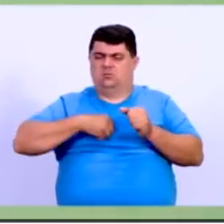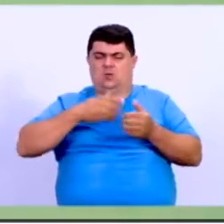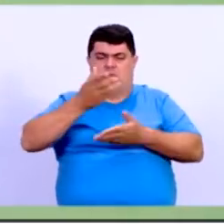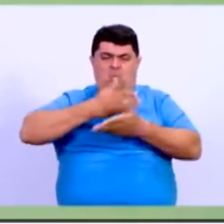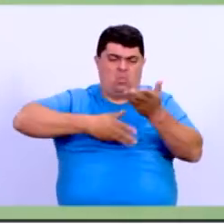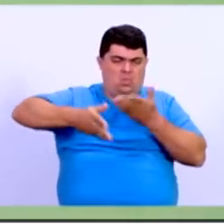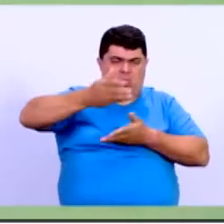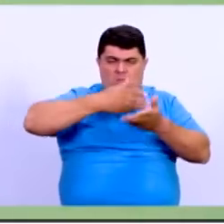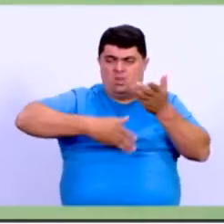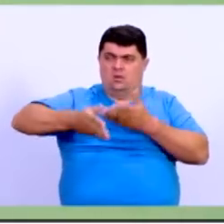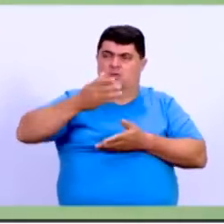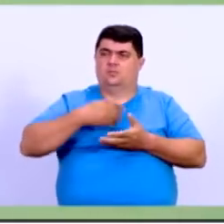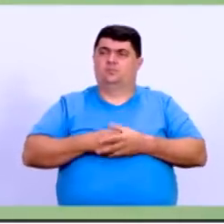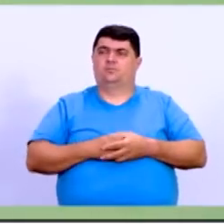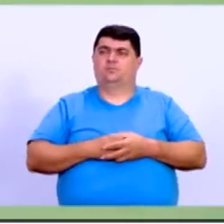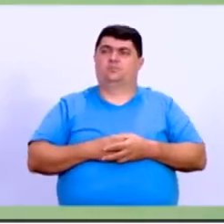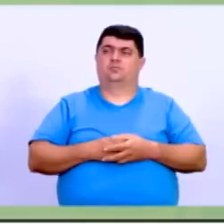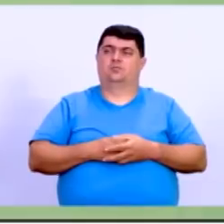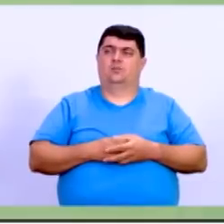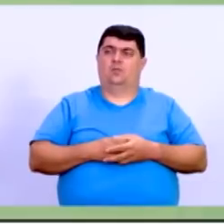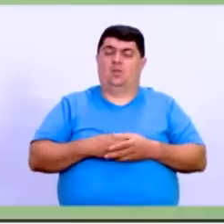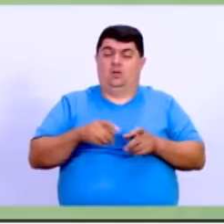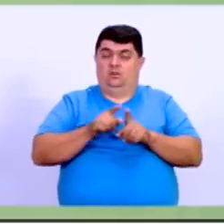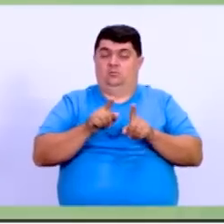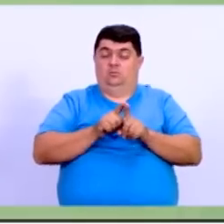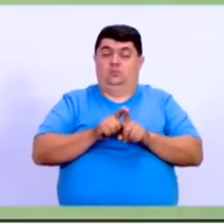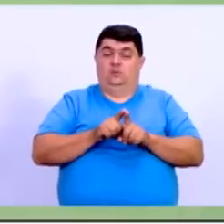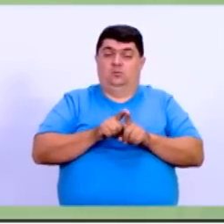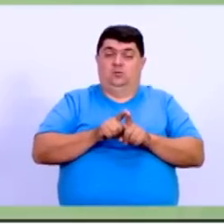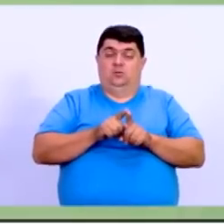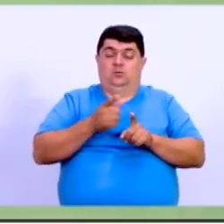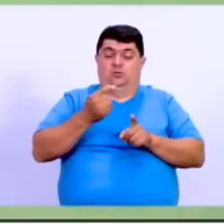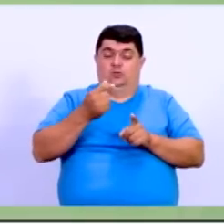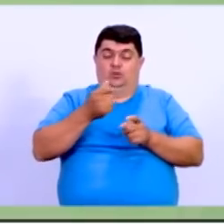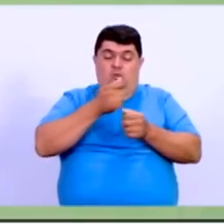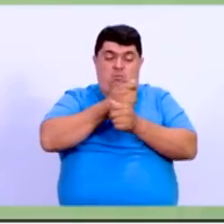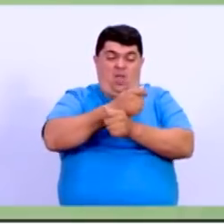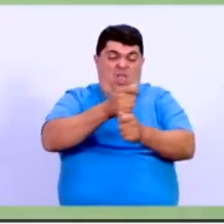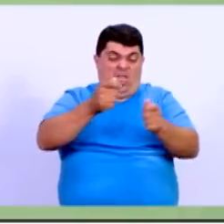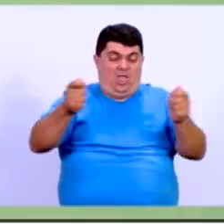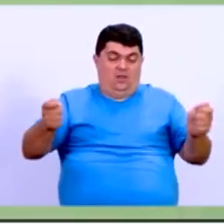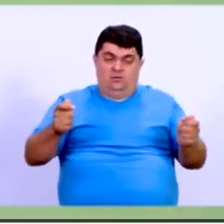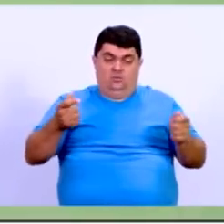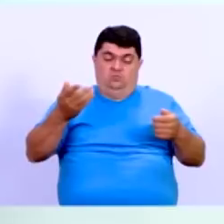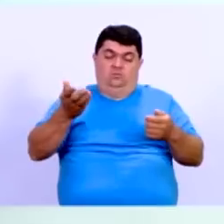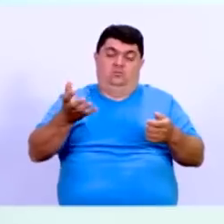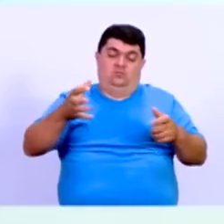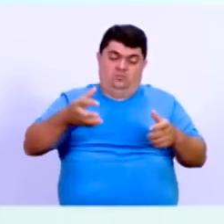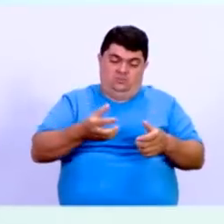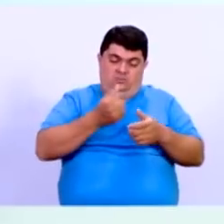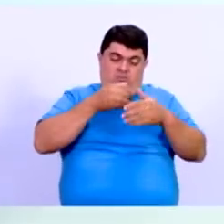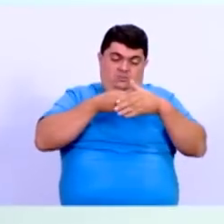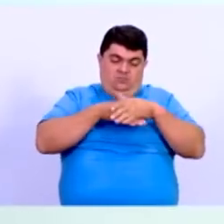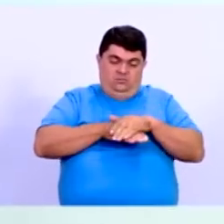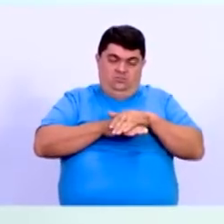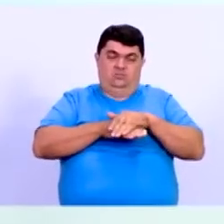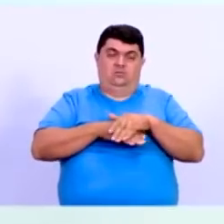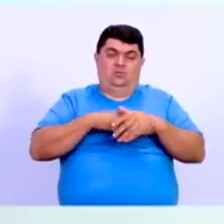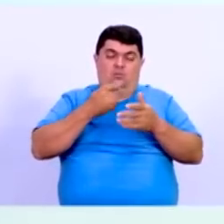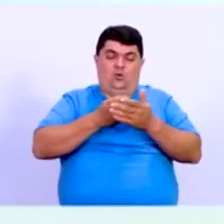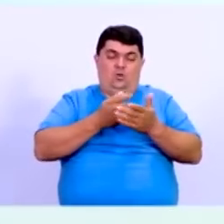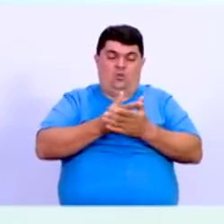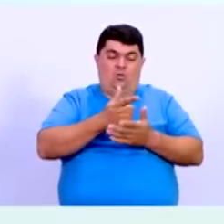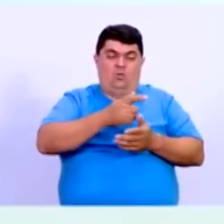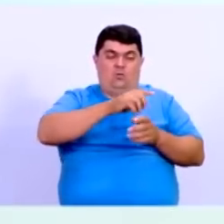programas, sistemas. Você vai ter aqui uma certa economia na aquisição de equipamentos. Olha só, economia como, pessoal? Você tem uma empresa lá